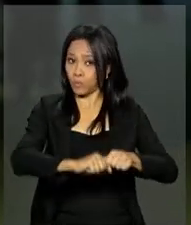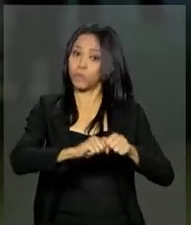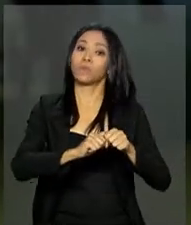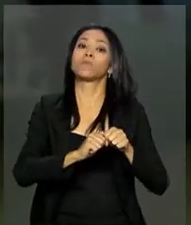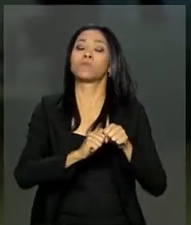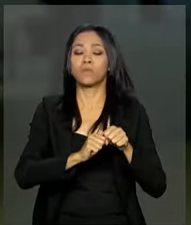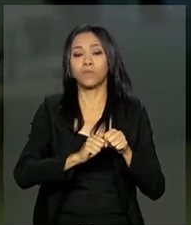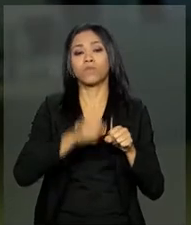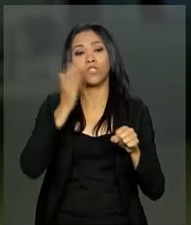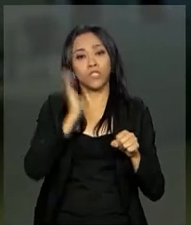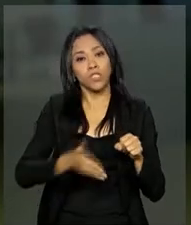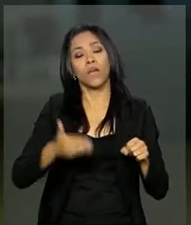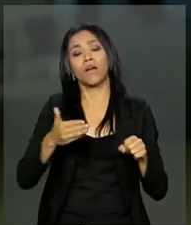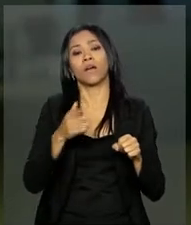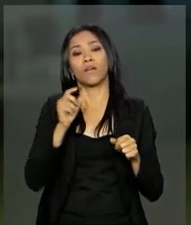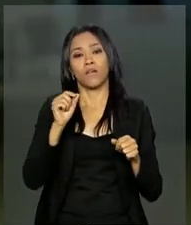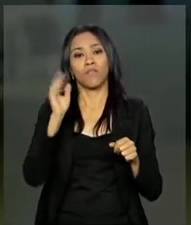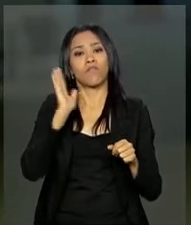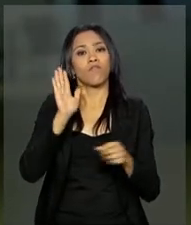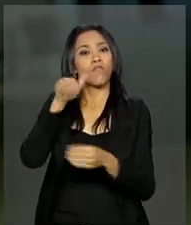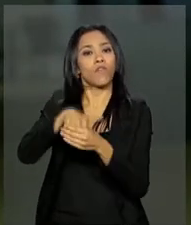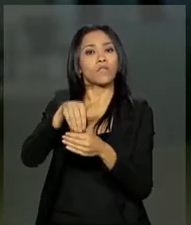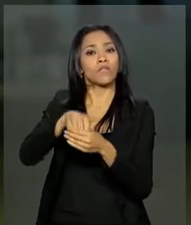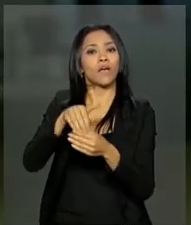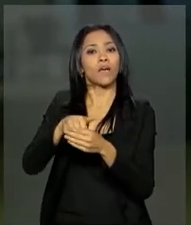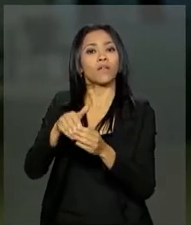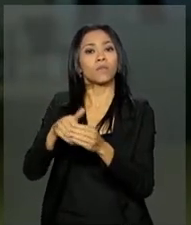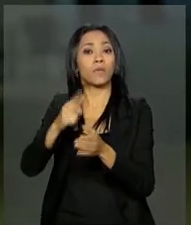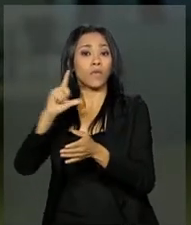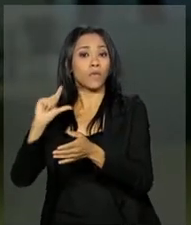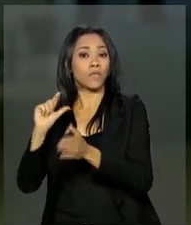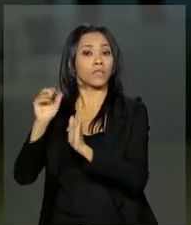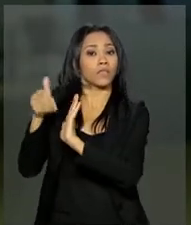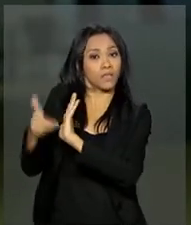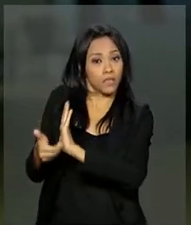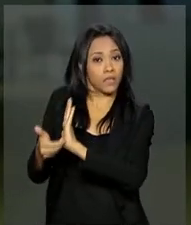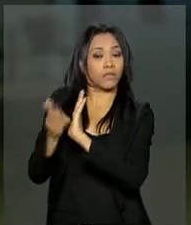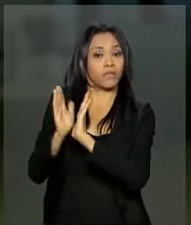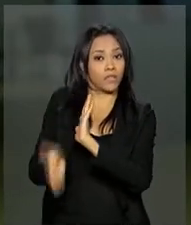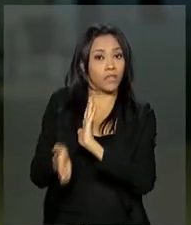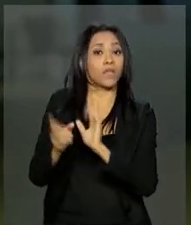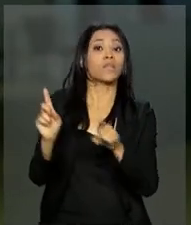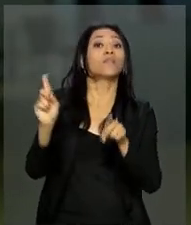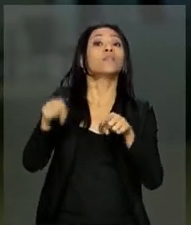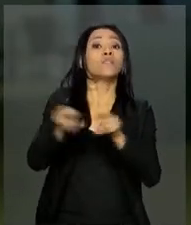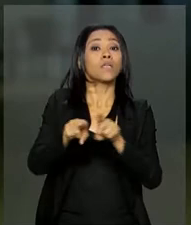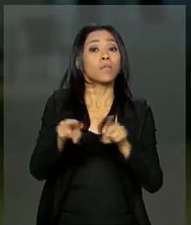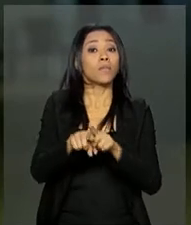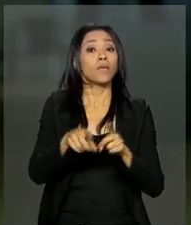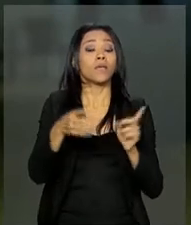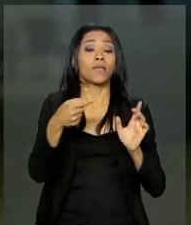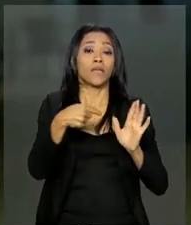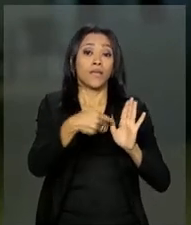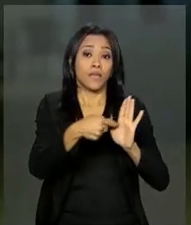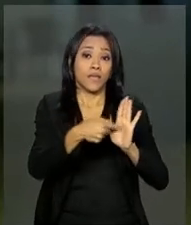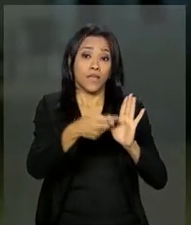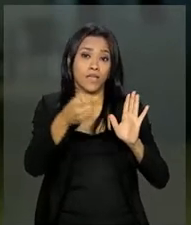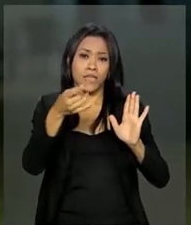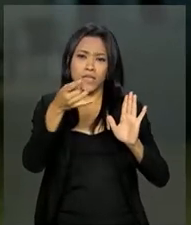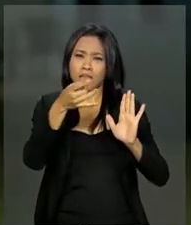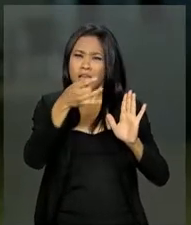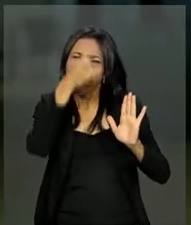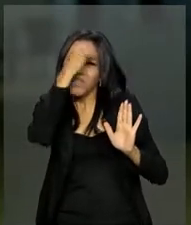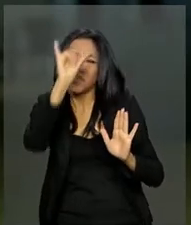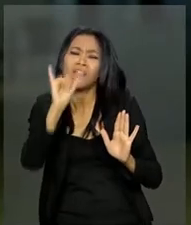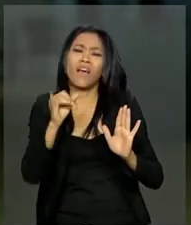íntegra, conforme já havia sido votado na Câmara dos Deputados, e também pela rejeição total das emendas,